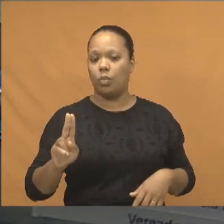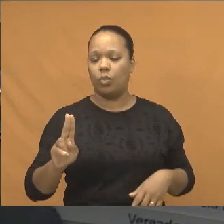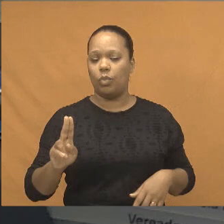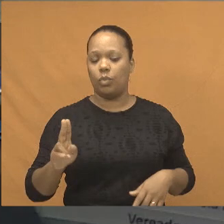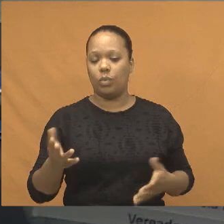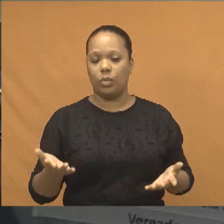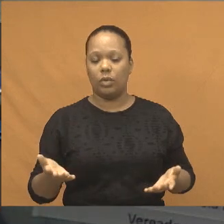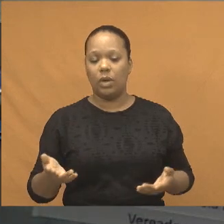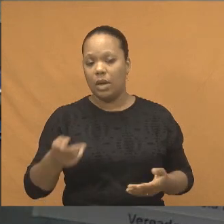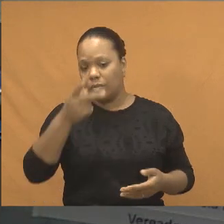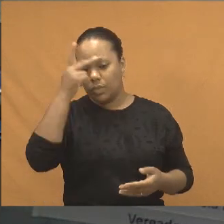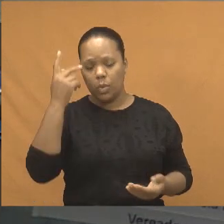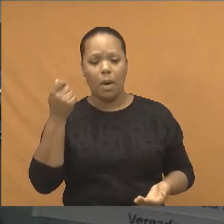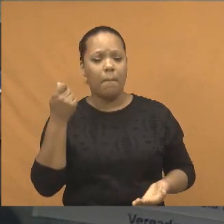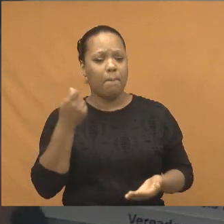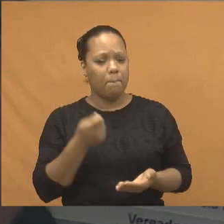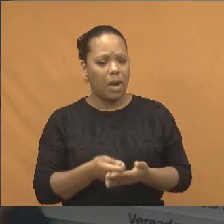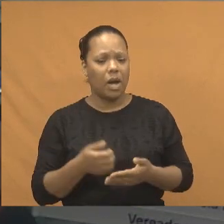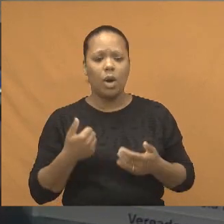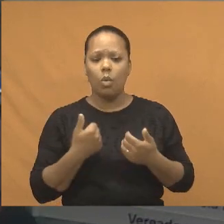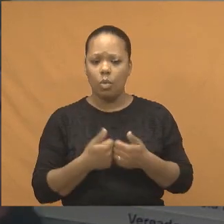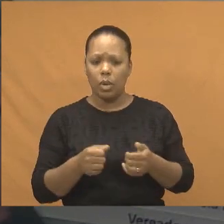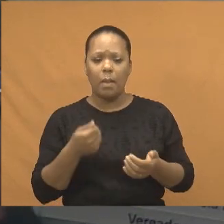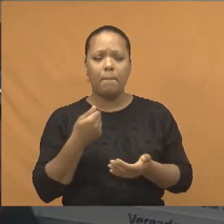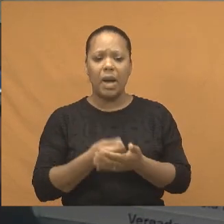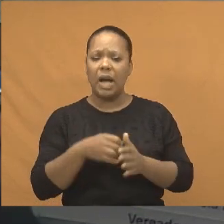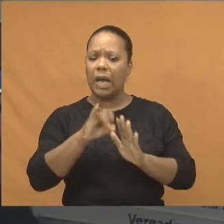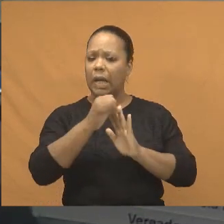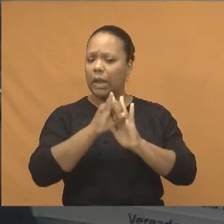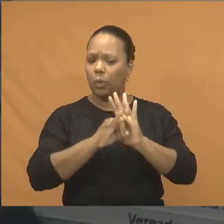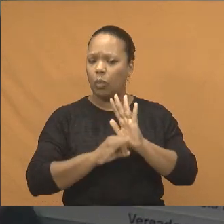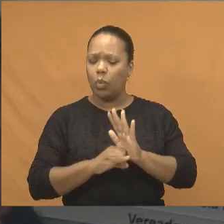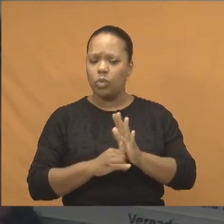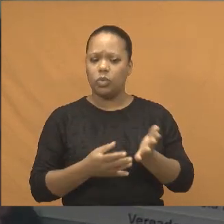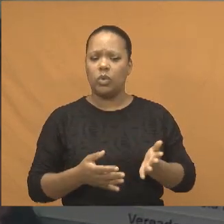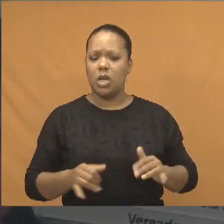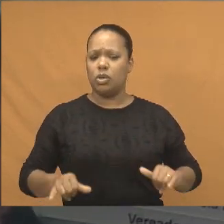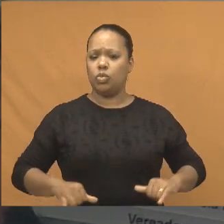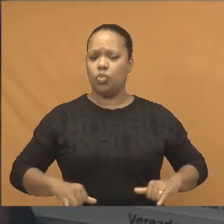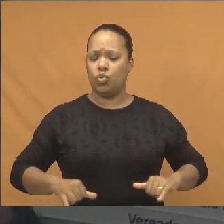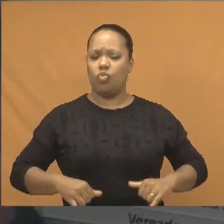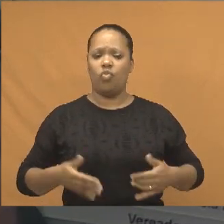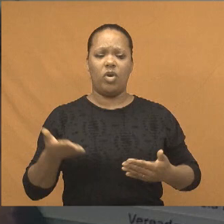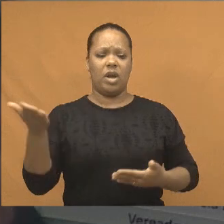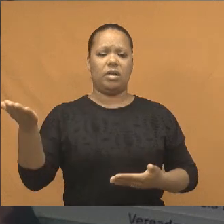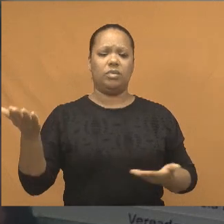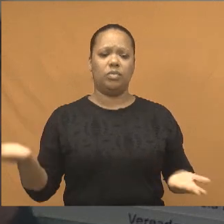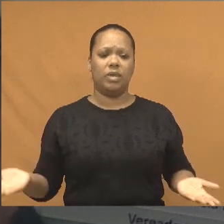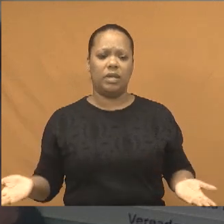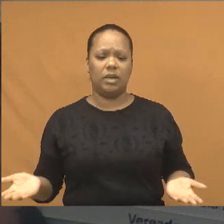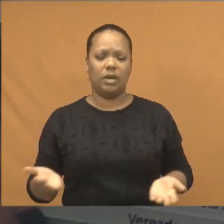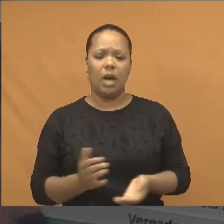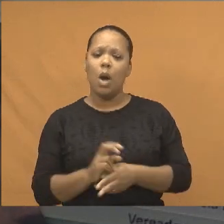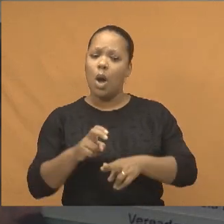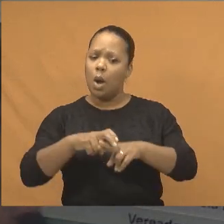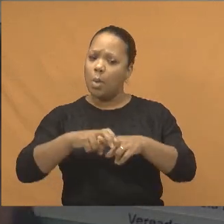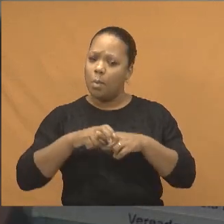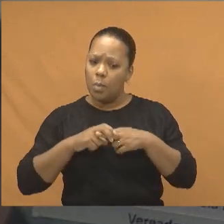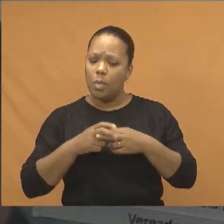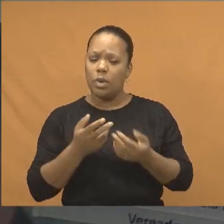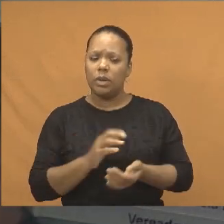Onde que o povo paga passagem, paga imposto, paga tudo e tem que aguentar isso aí. E por isso que eu estou fazendo isso